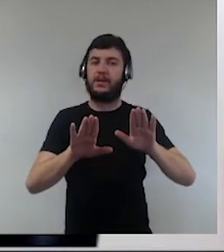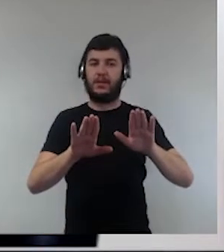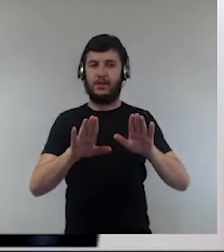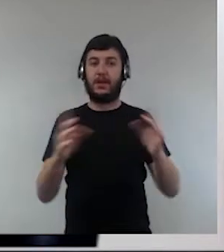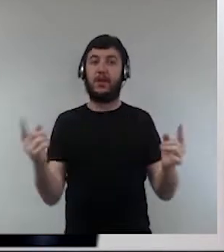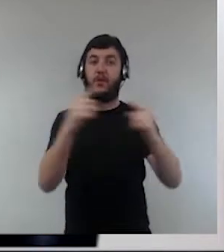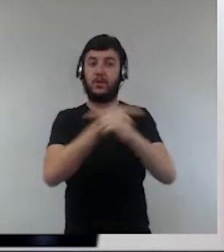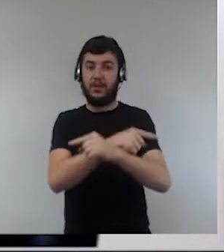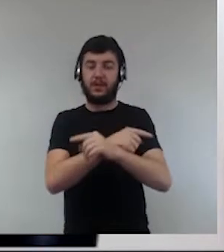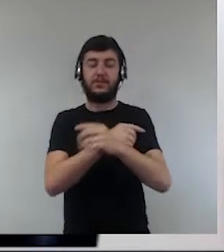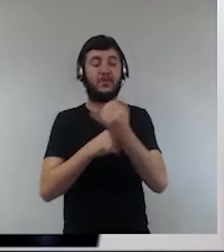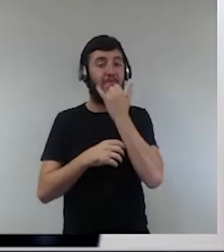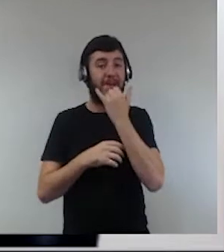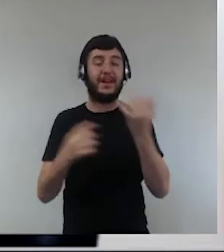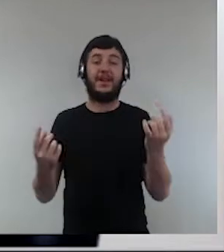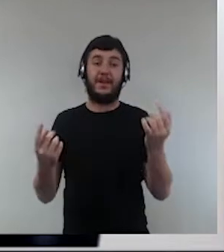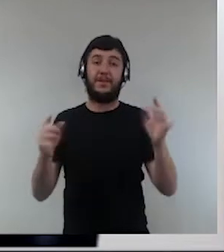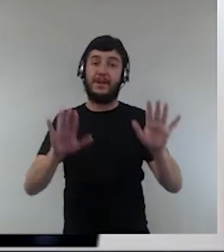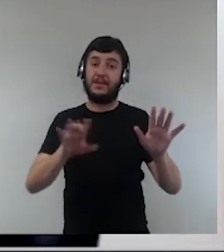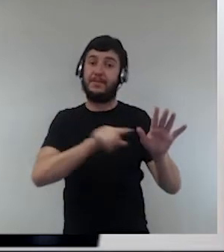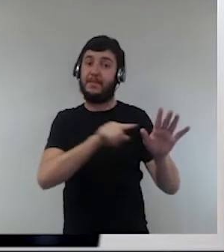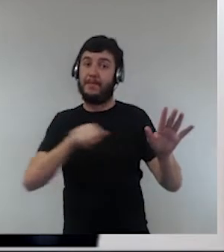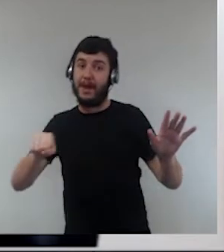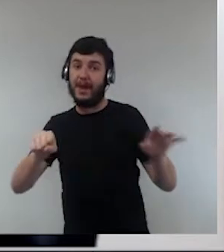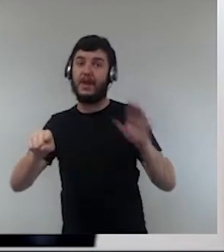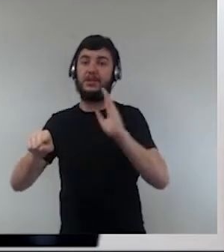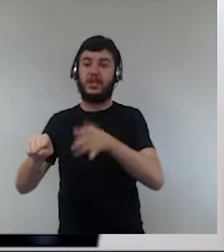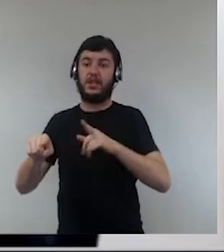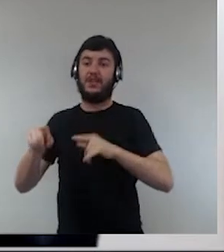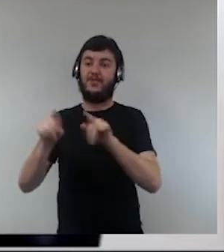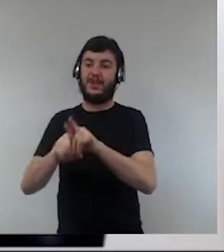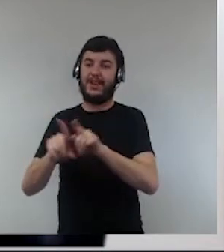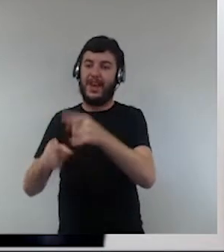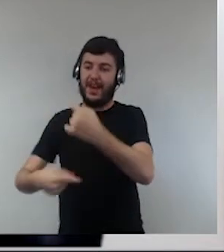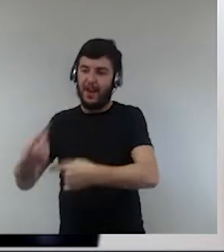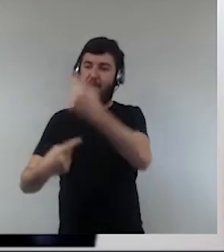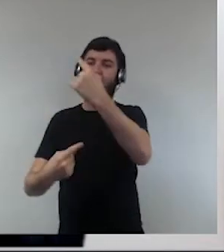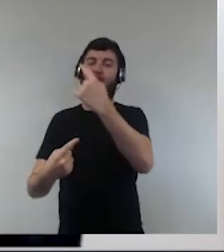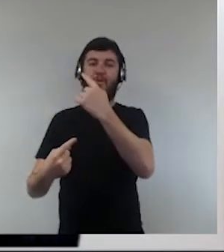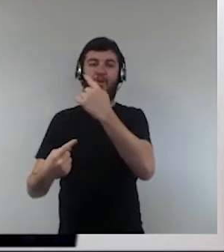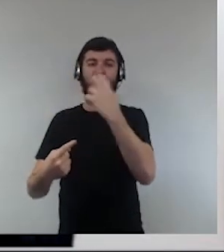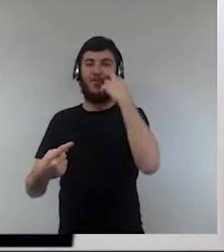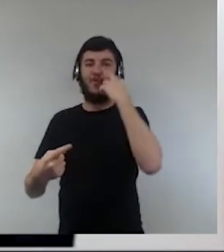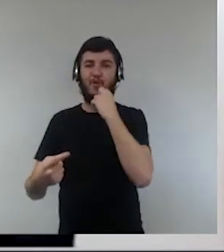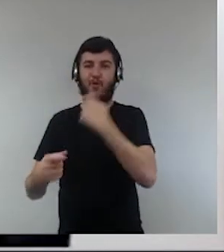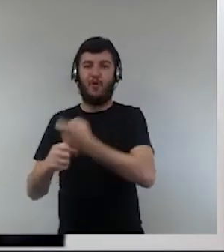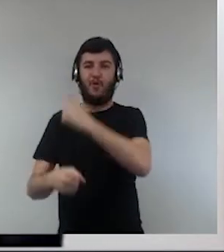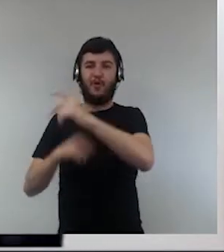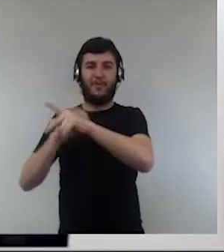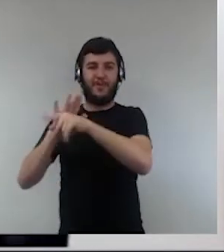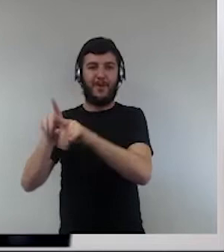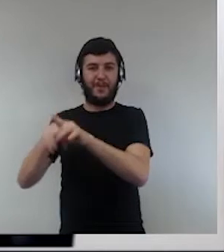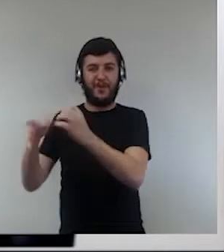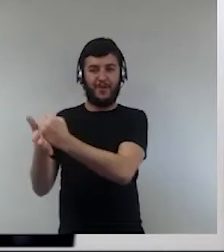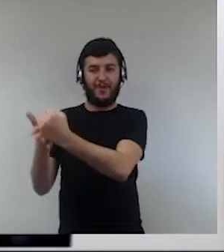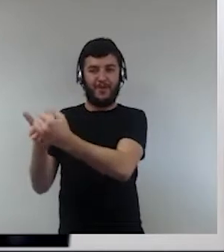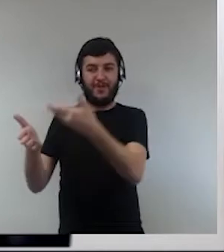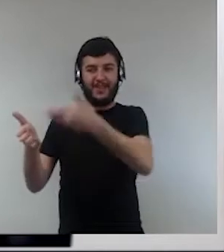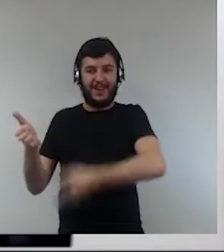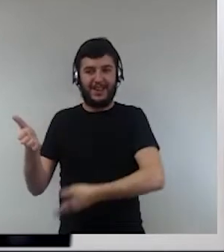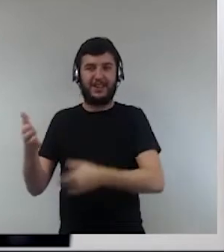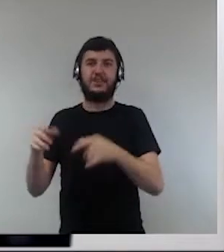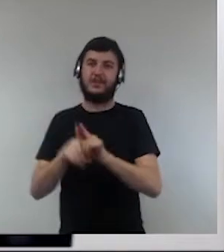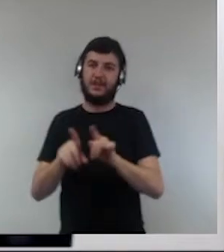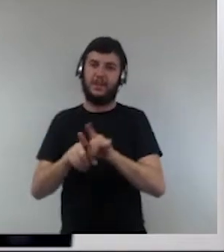da comprovação de que houve um ganho excessivo para o outro contratante. Esses requisitos, então, devem